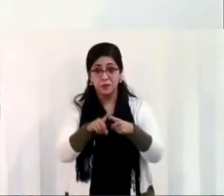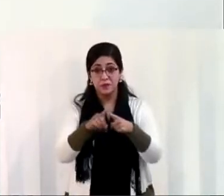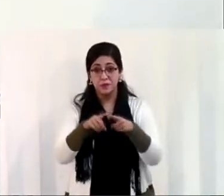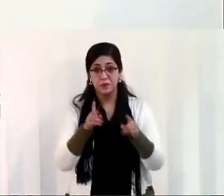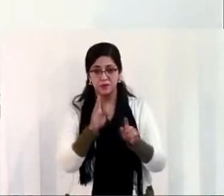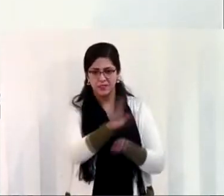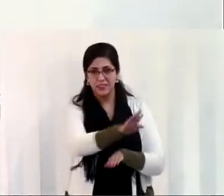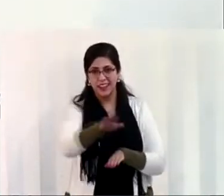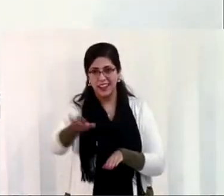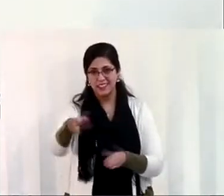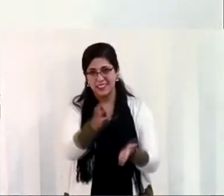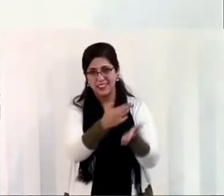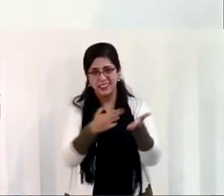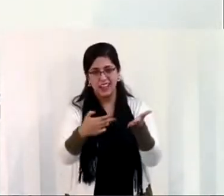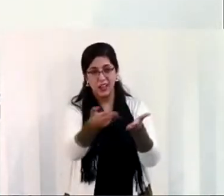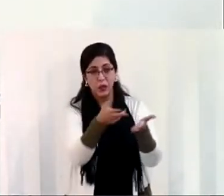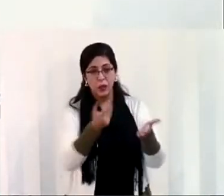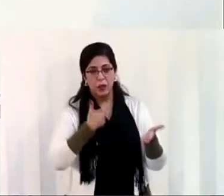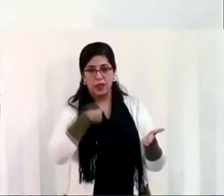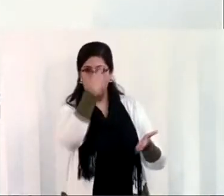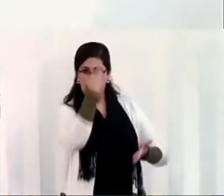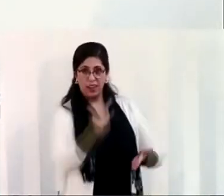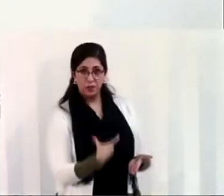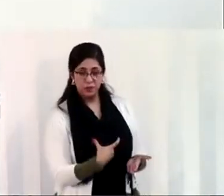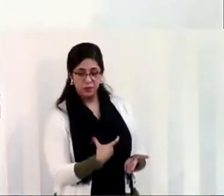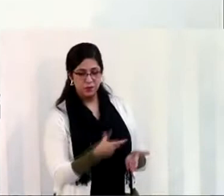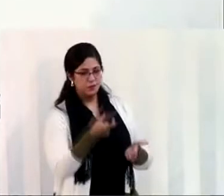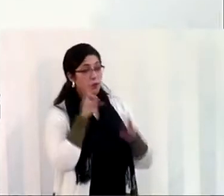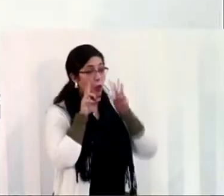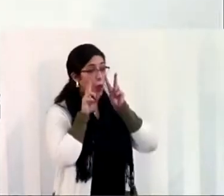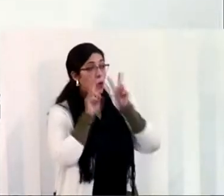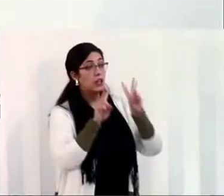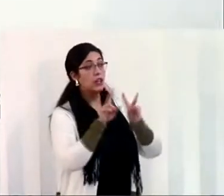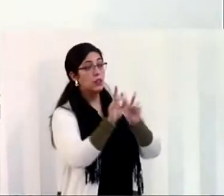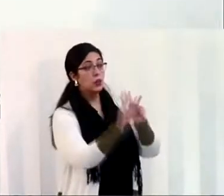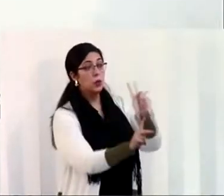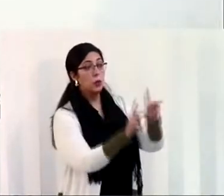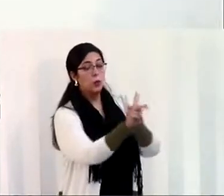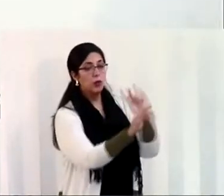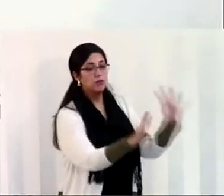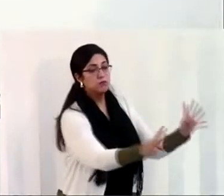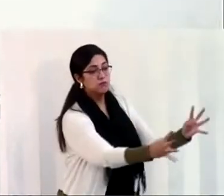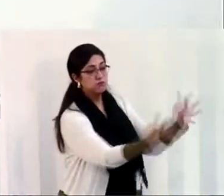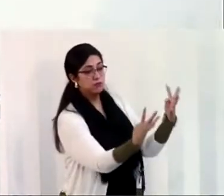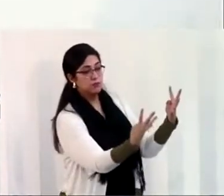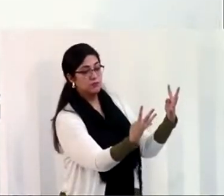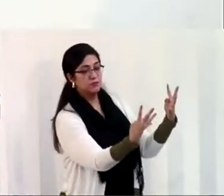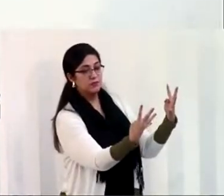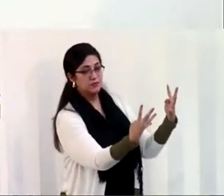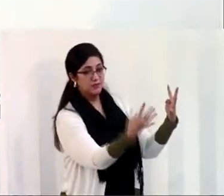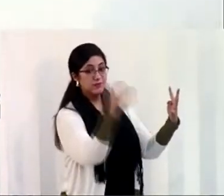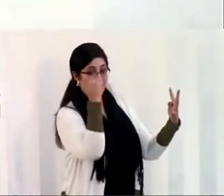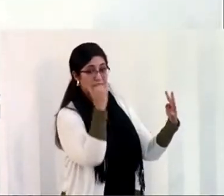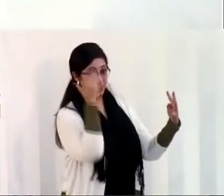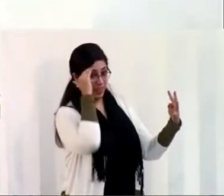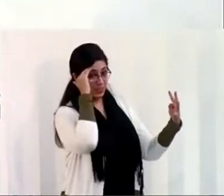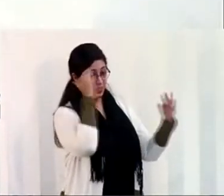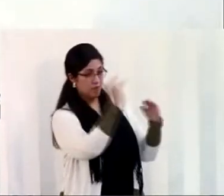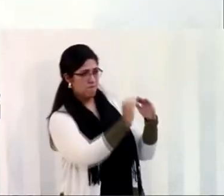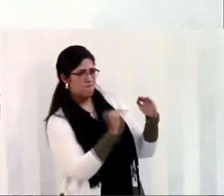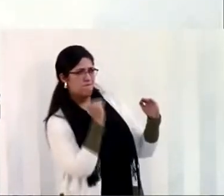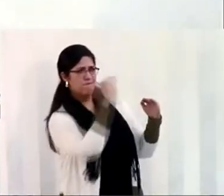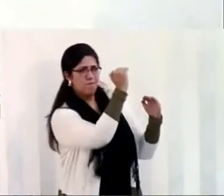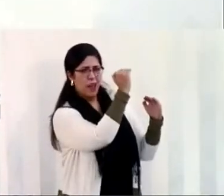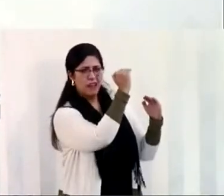momento, olhando para um povo. Esse povo somos nós, todos nós, lá no desenho da criança. Acima de nós a